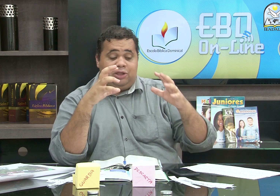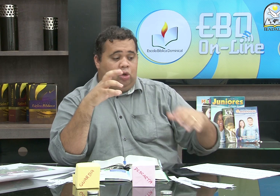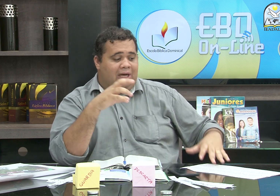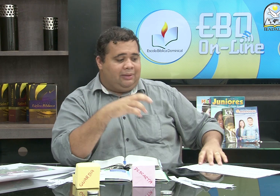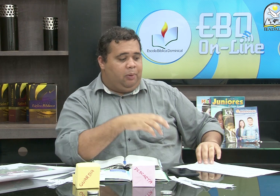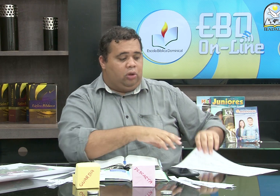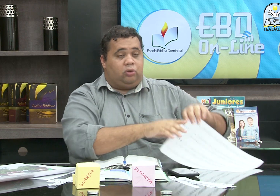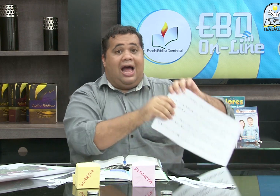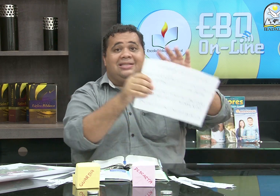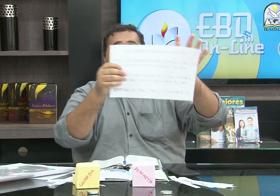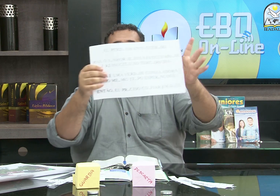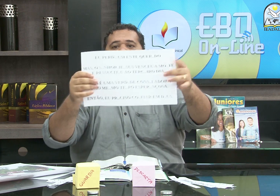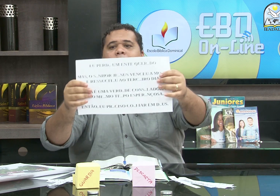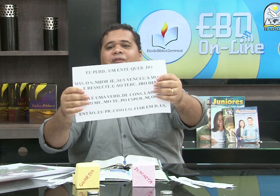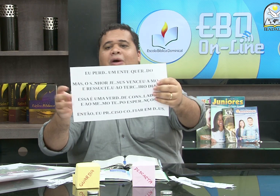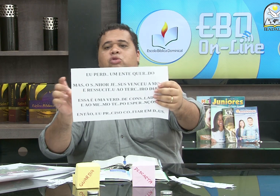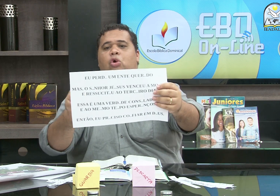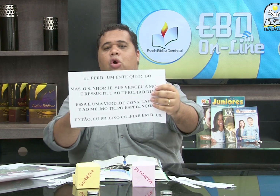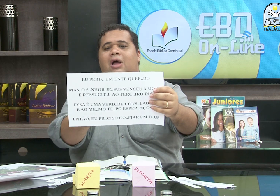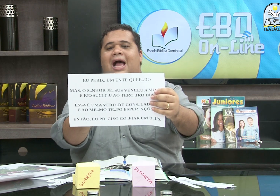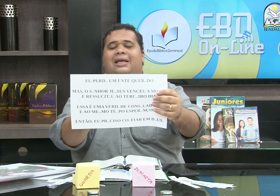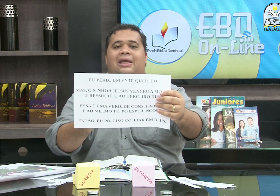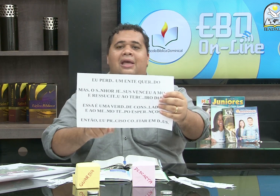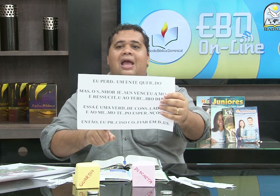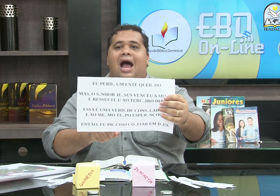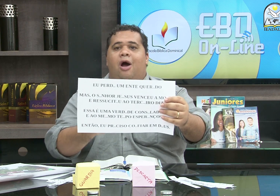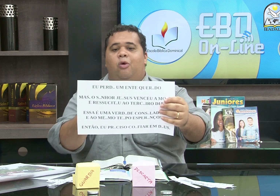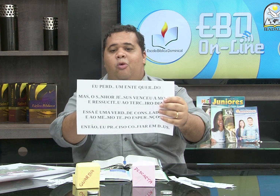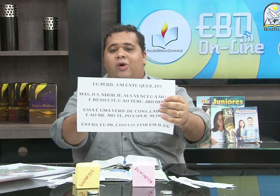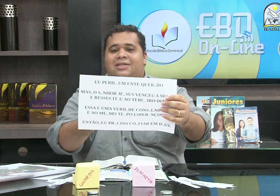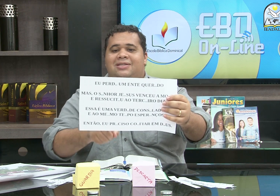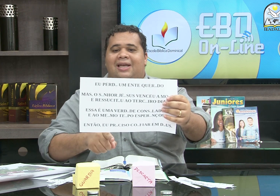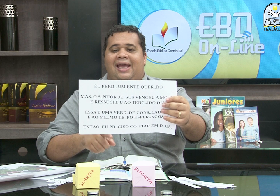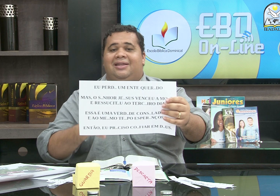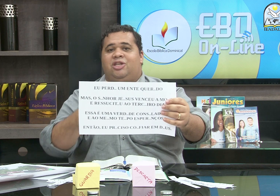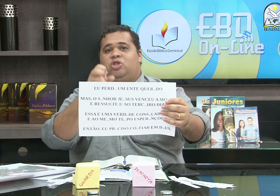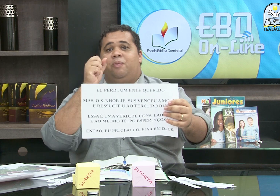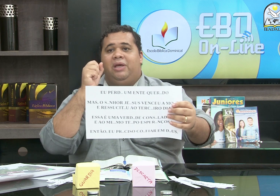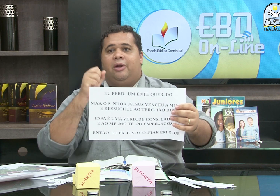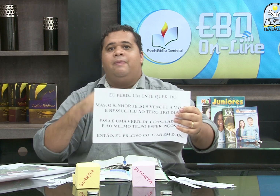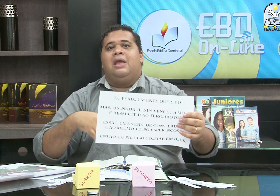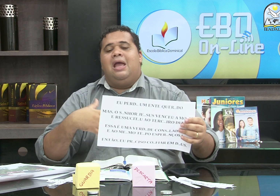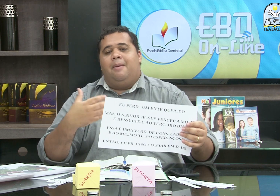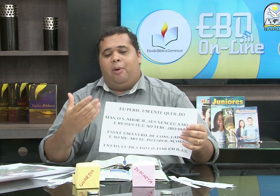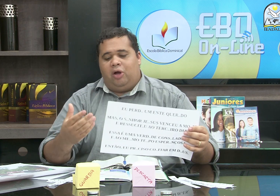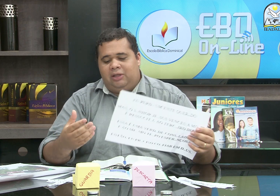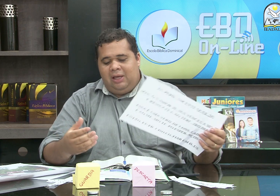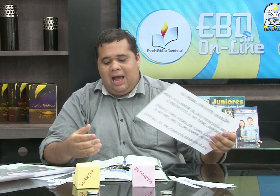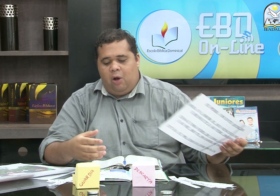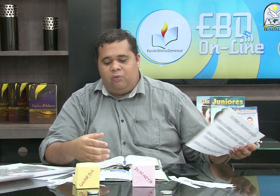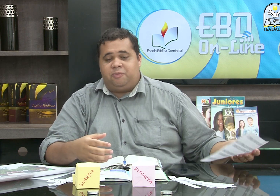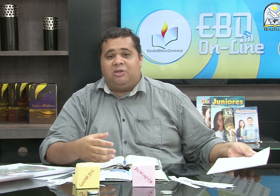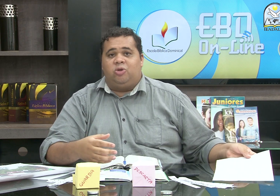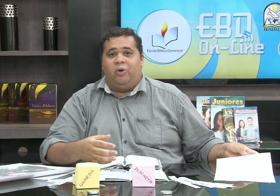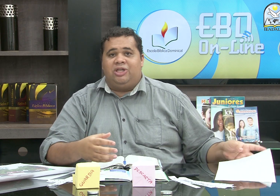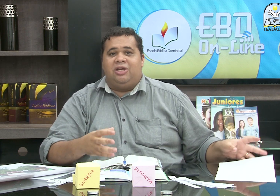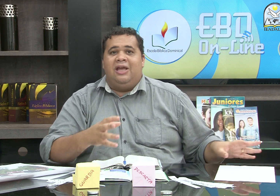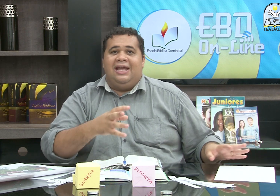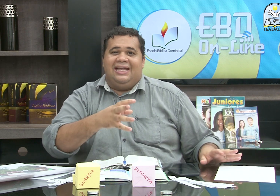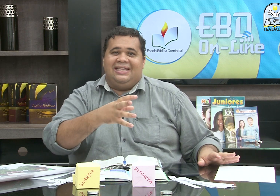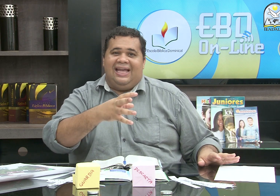dando esse contraponto assim como faltou aqui algumas letras sumiram pode algumas